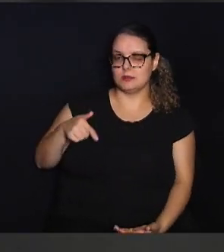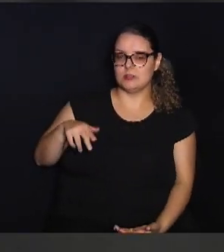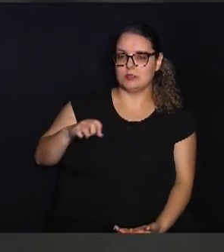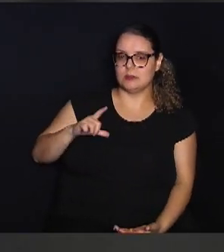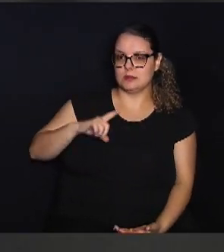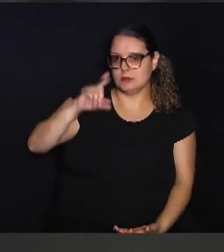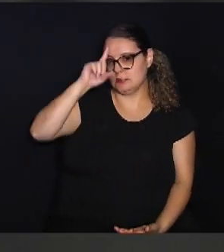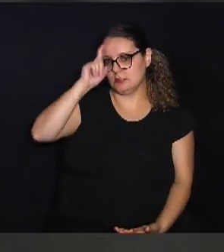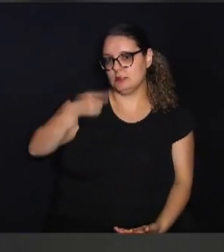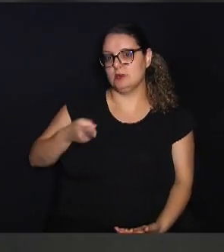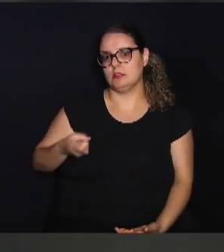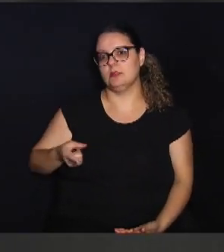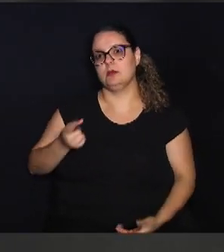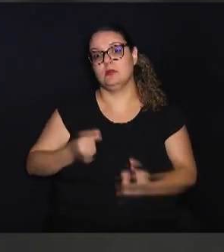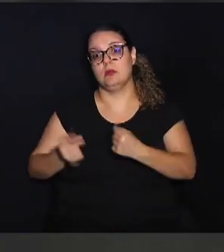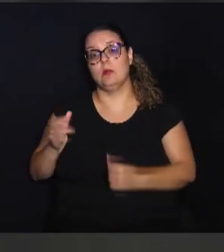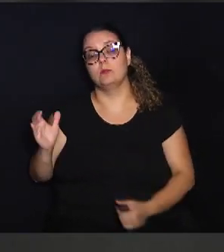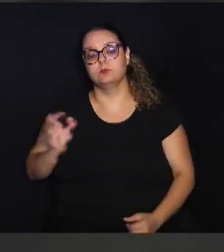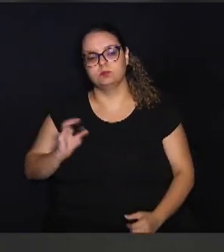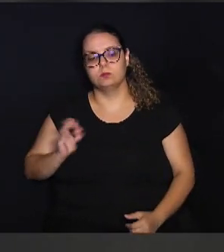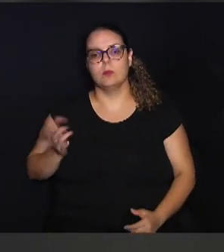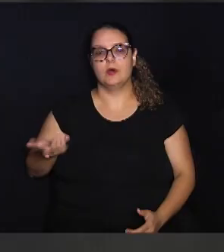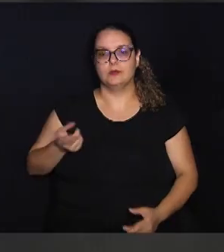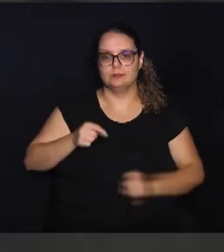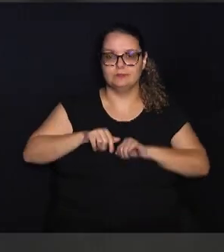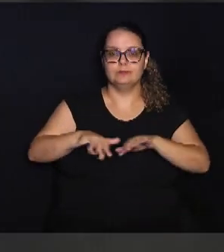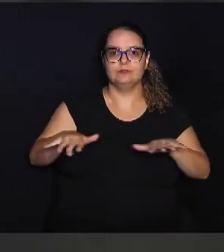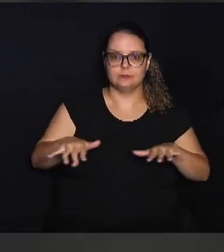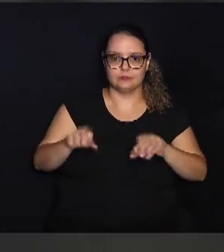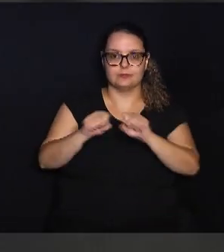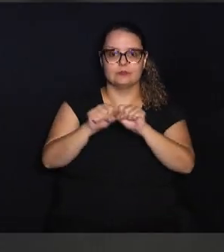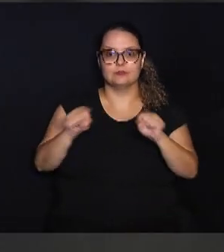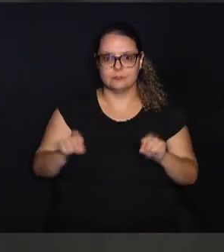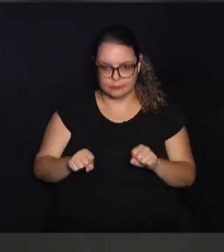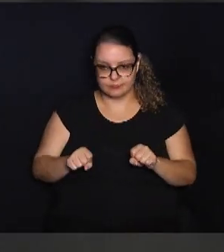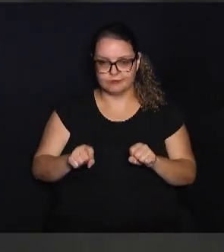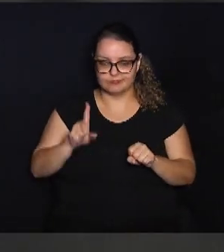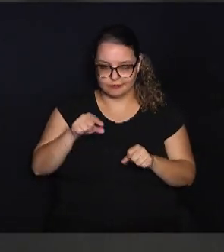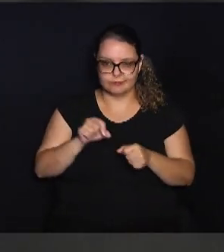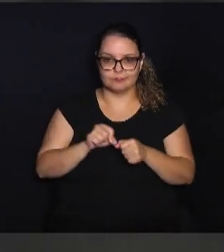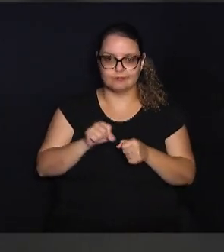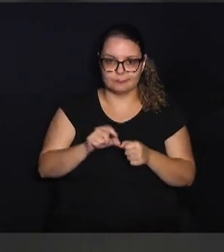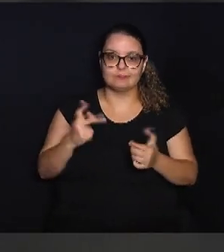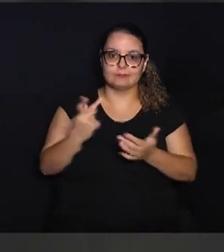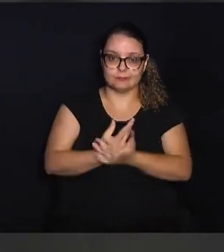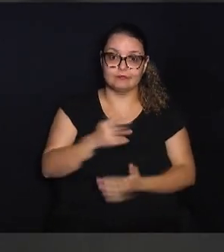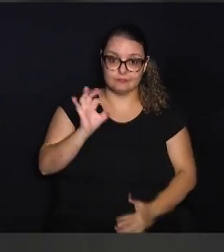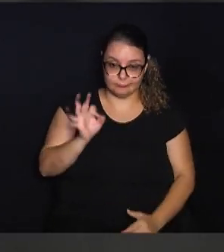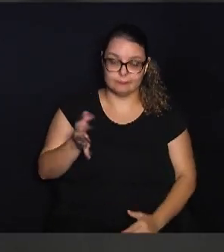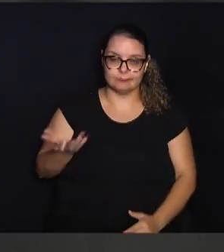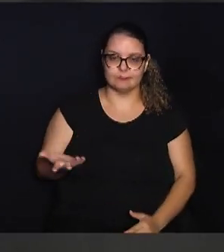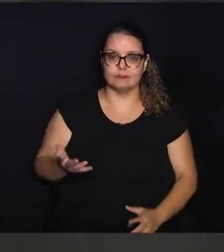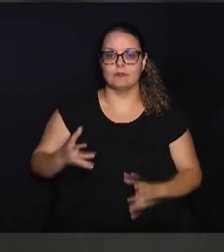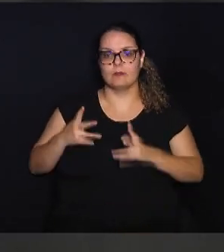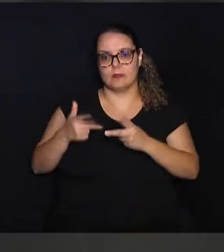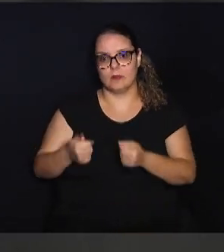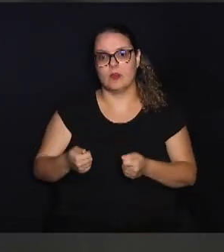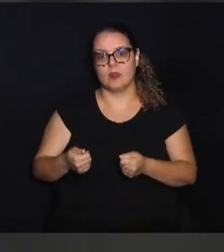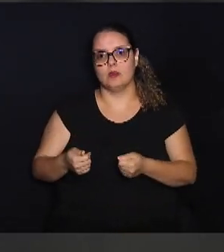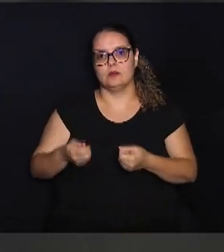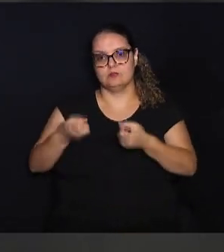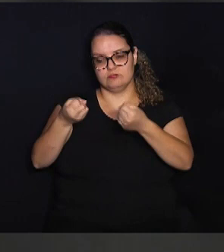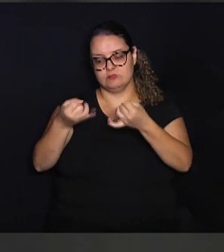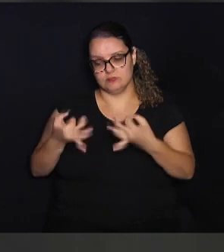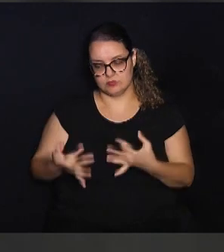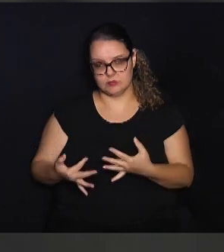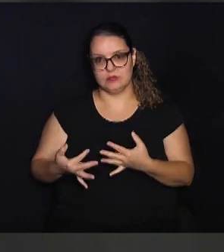mundo está ganhando muito dinheiro com isso, né? Então, o sistema é feito para dar errado mesmo, né? E tudo isso eu quero deixar muito bem